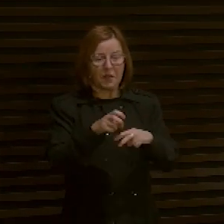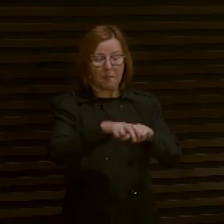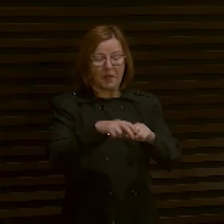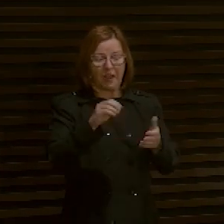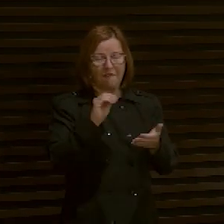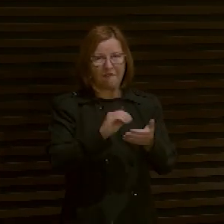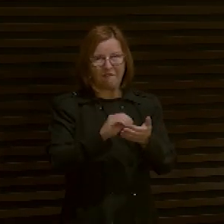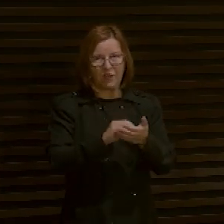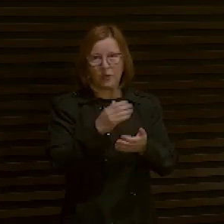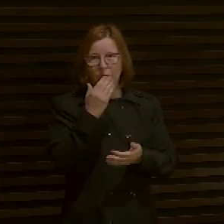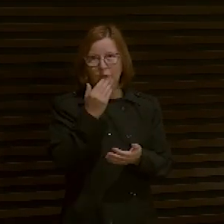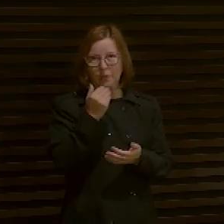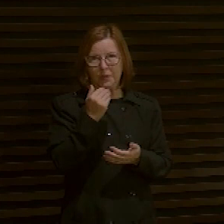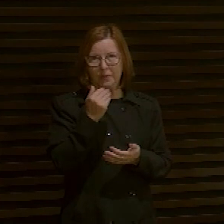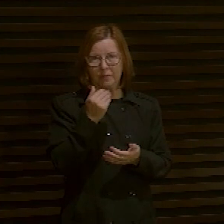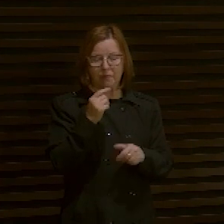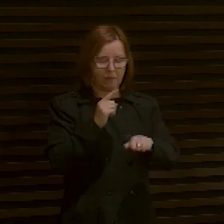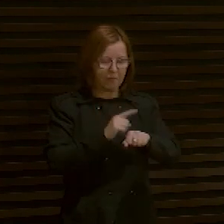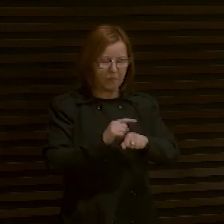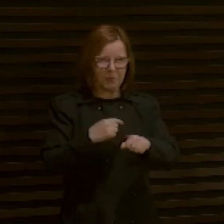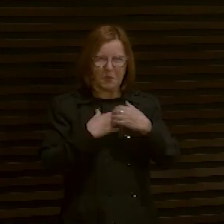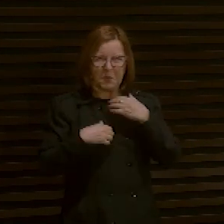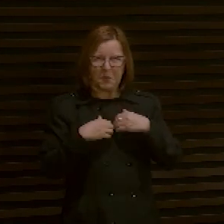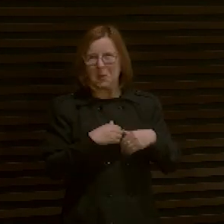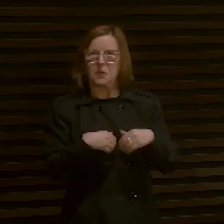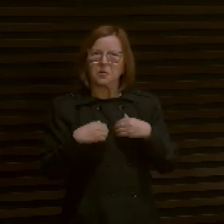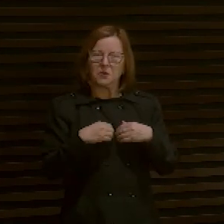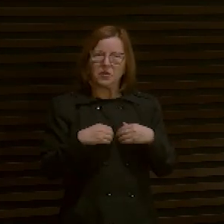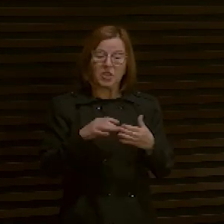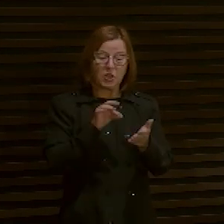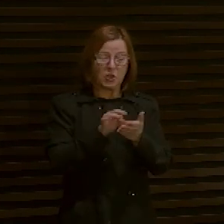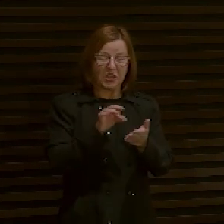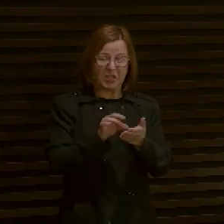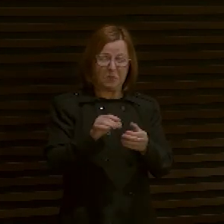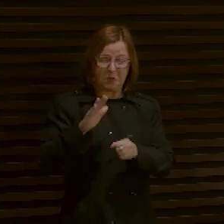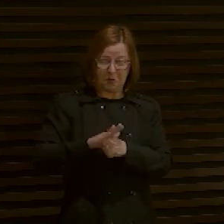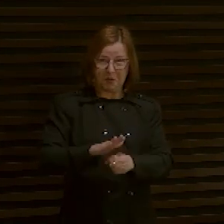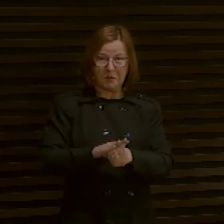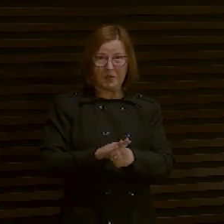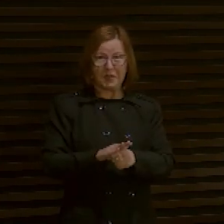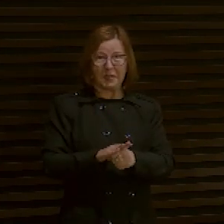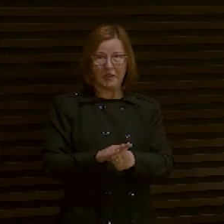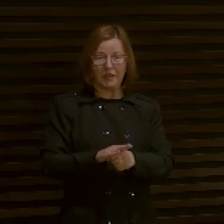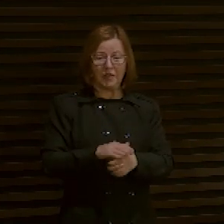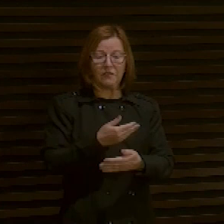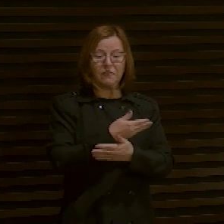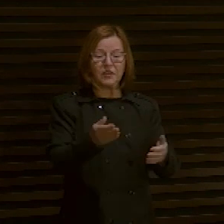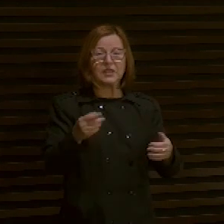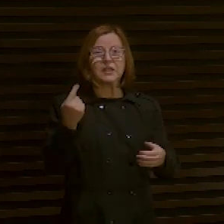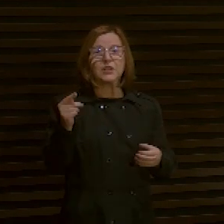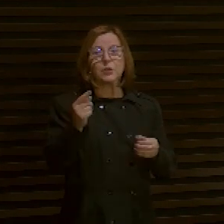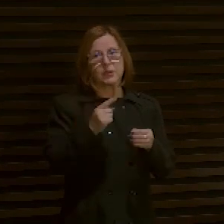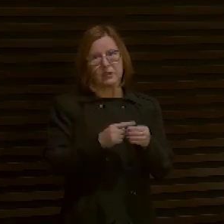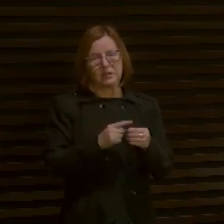tudo, na angústia e no aperto com que os inimigos apertarão vocês nas suas cidades. Meus